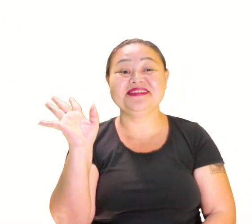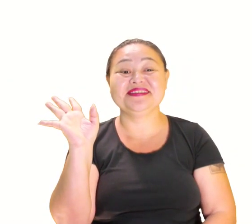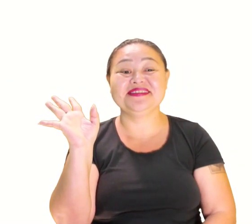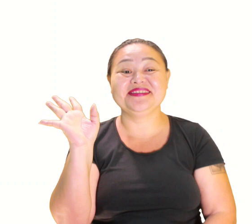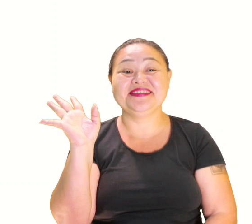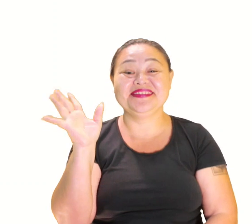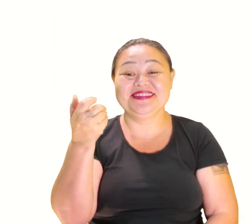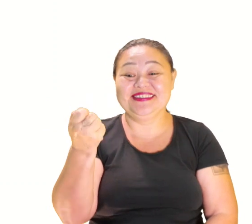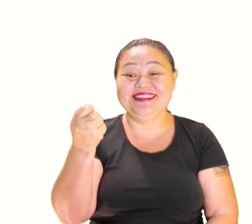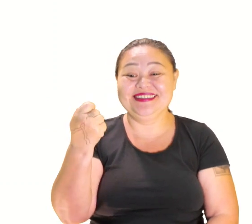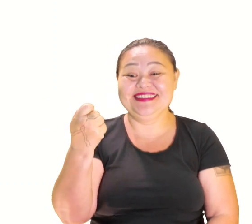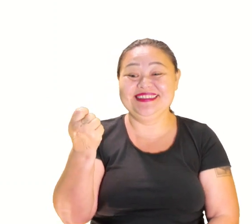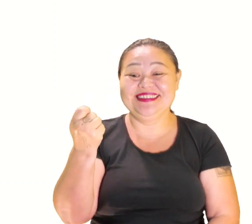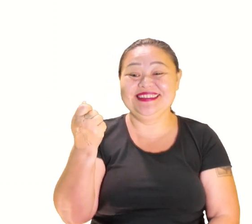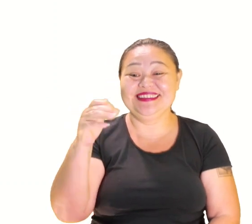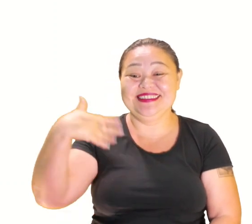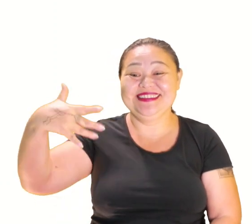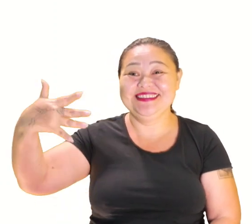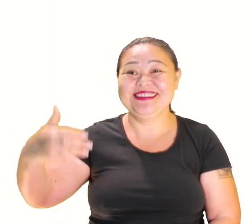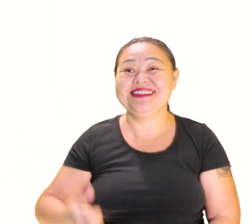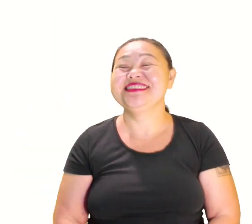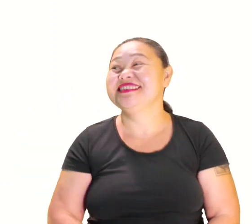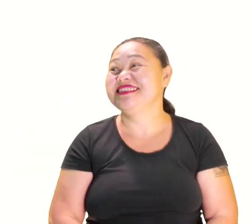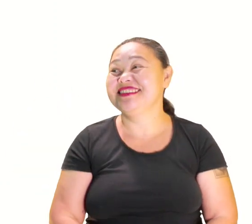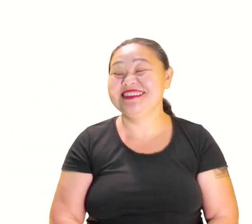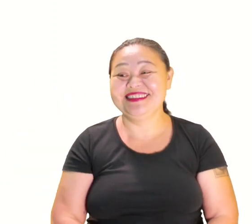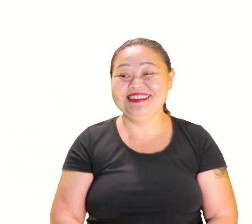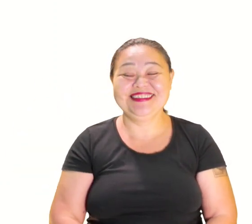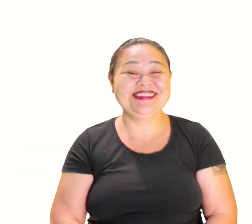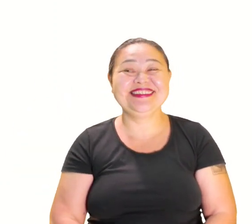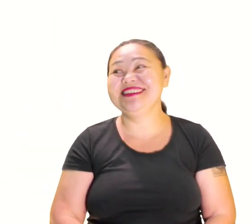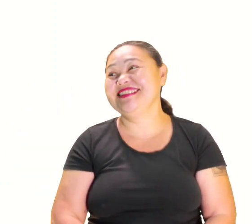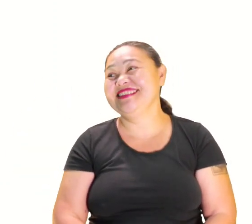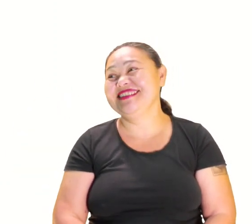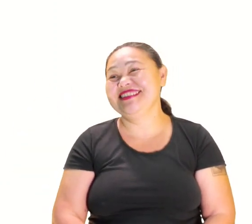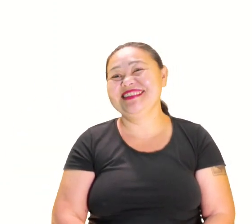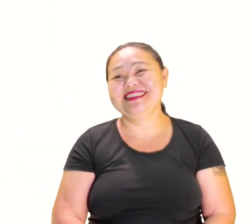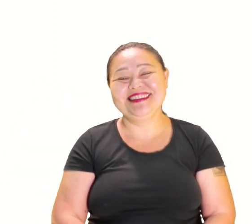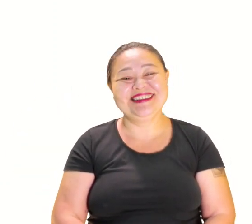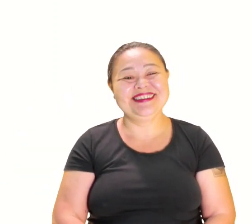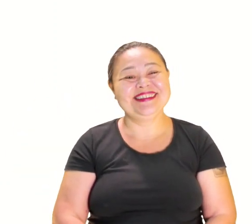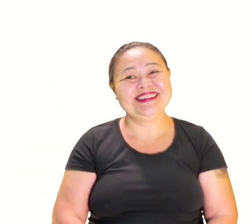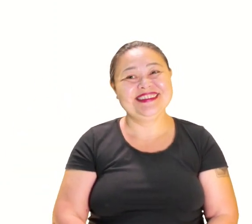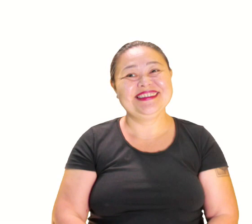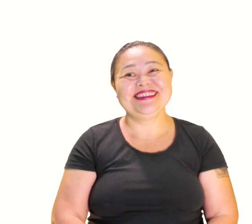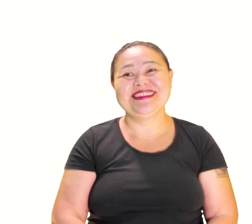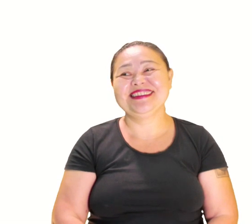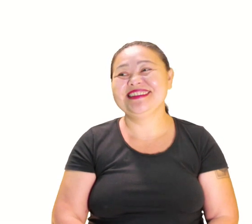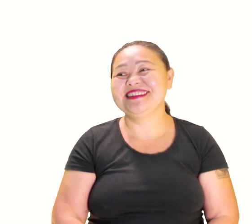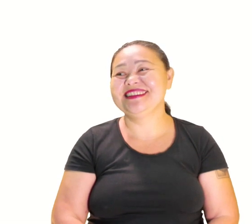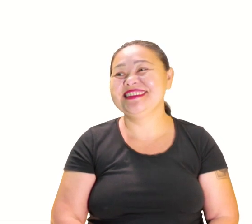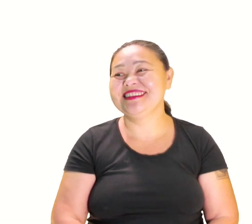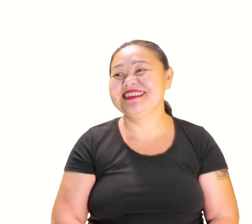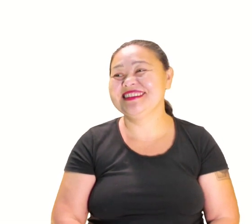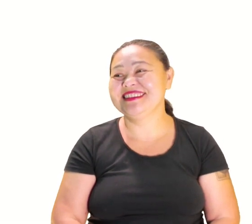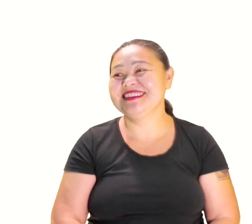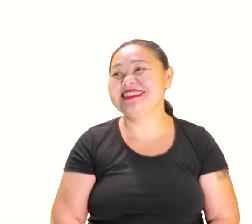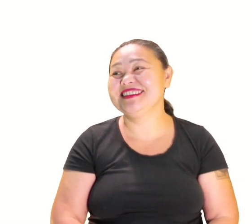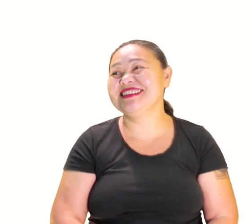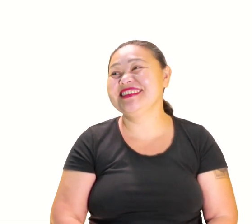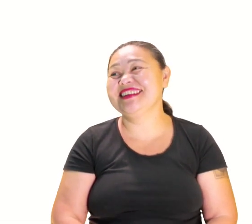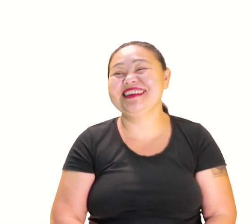aconteceu, apertei. Apertou. Apertei mesmo. É o café que faz isso com a pessoa. O café tem que